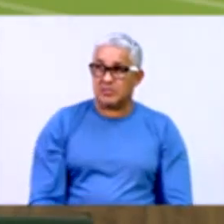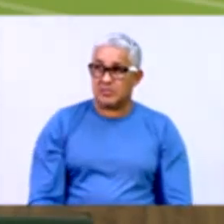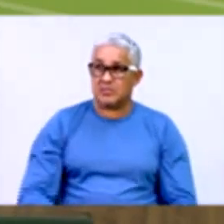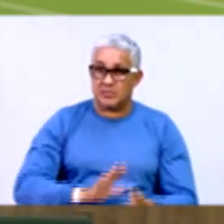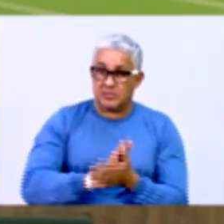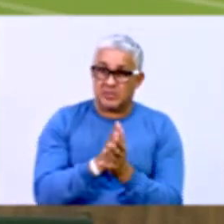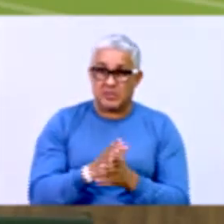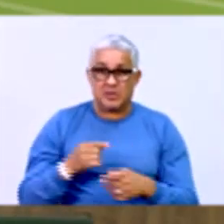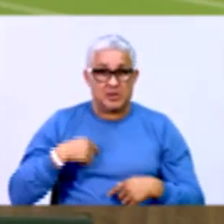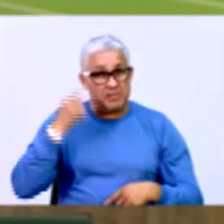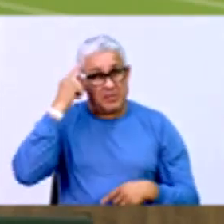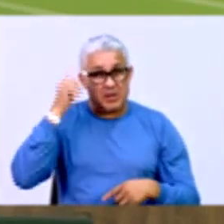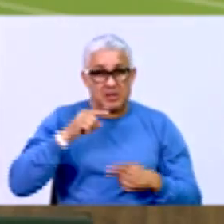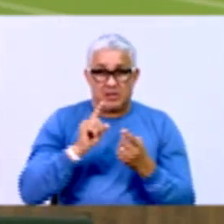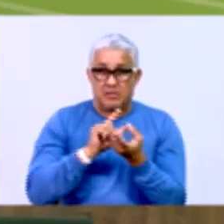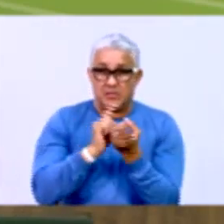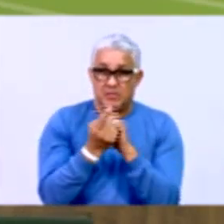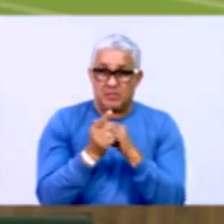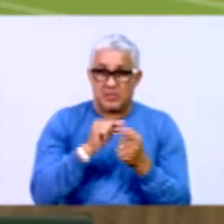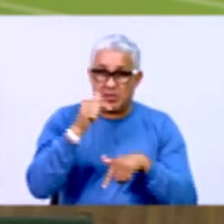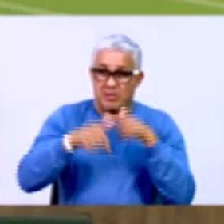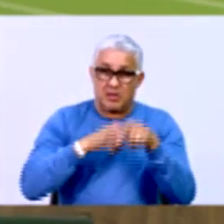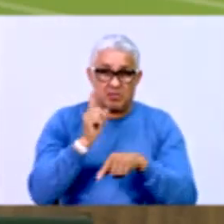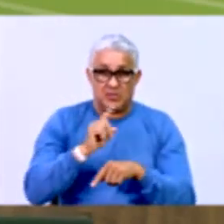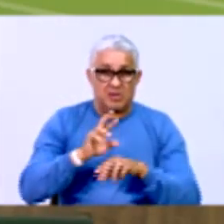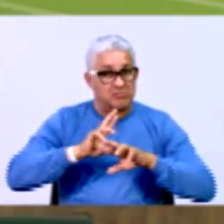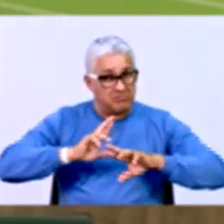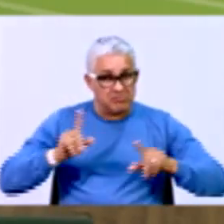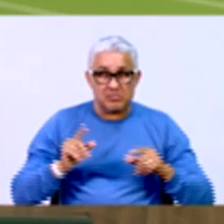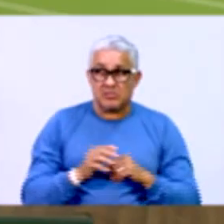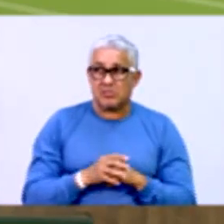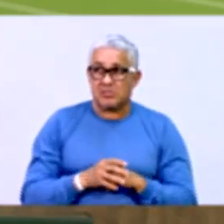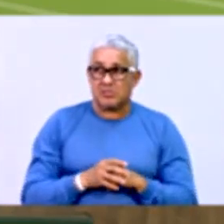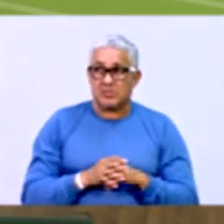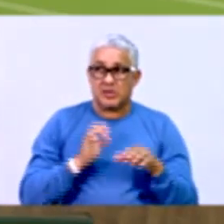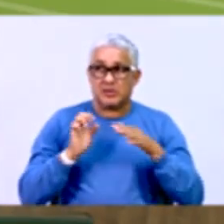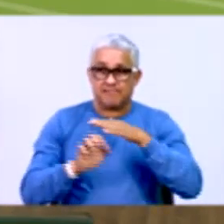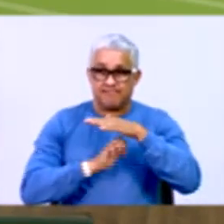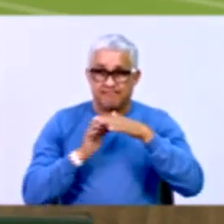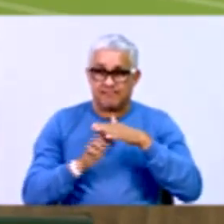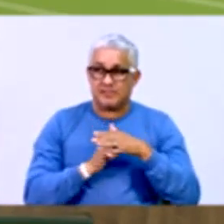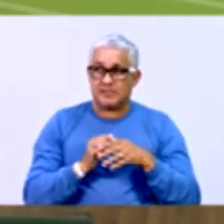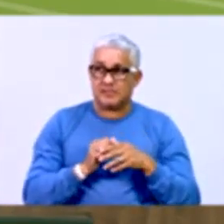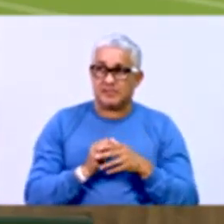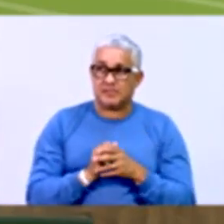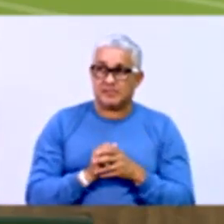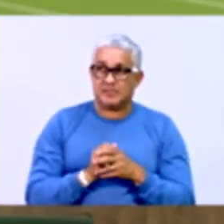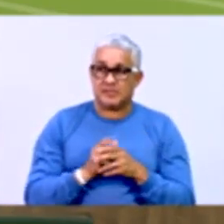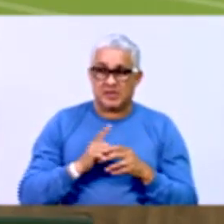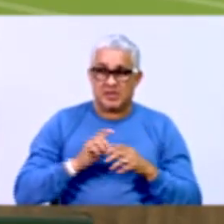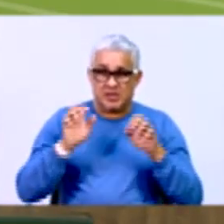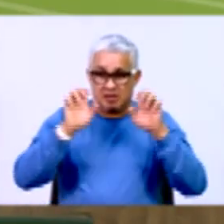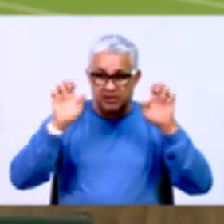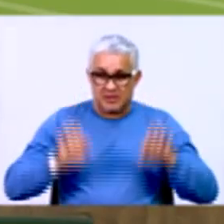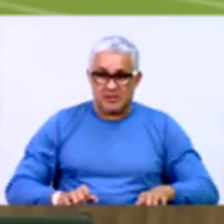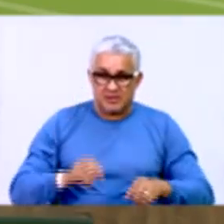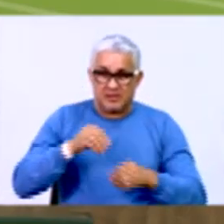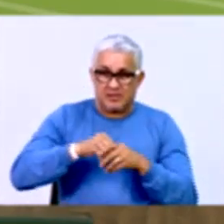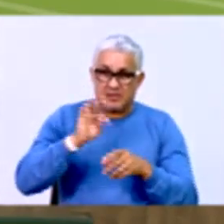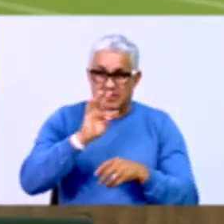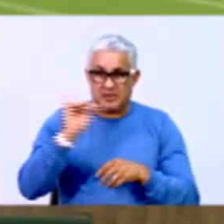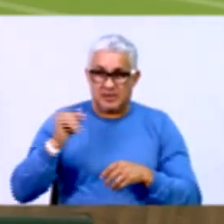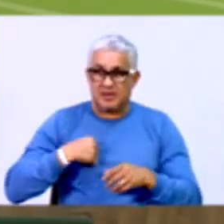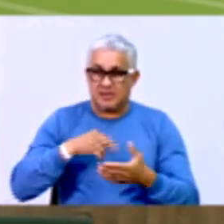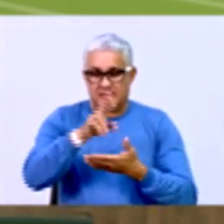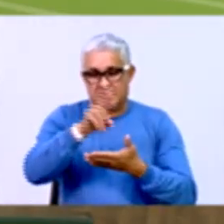que o Messenger, o pessoal não está falando só de trabalho, está falando de outras coisas. Como era uma empresa bem estruturada na área de TI, a gente fez a auditoria, fiz um relatório.